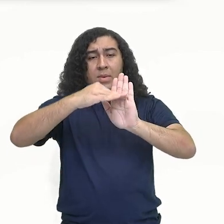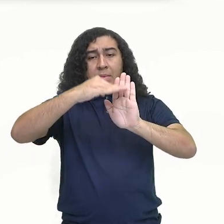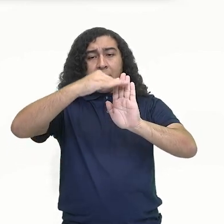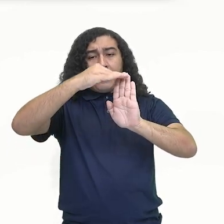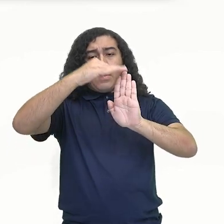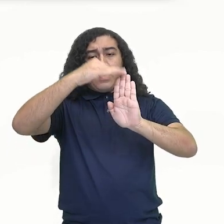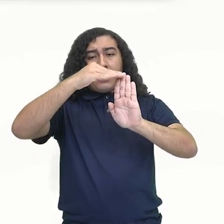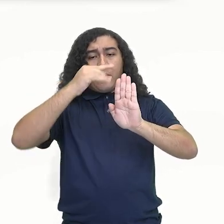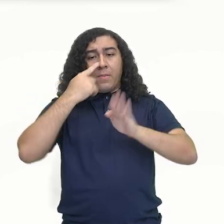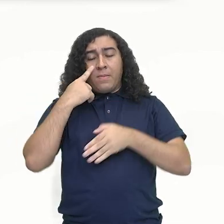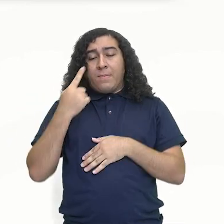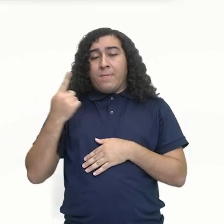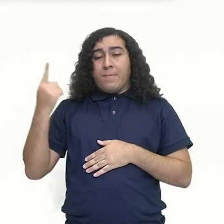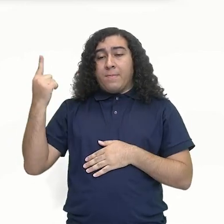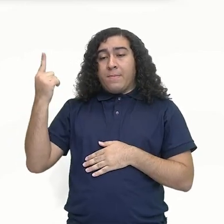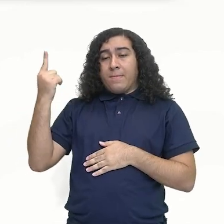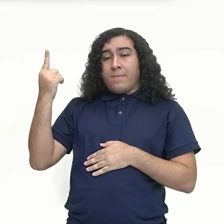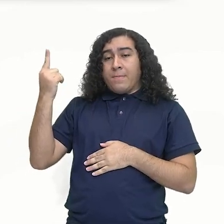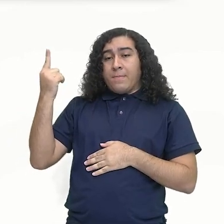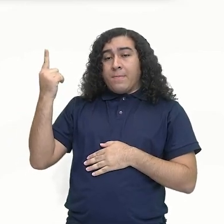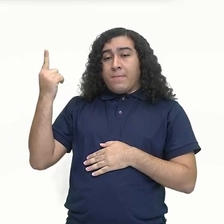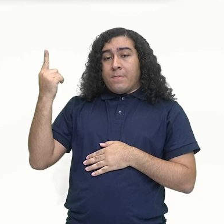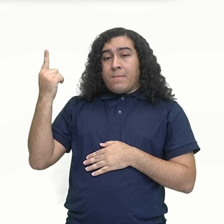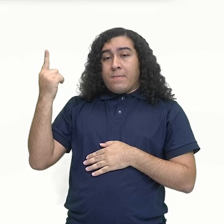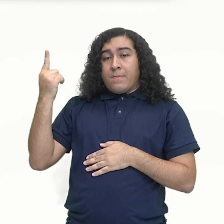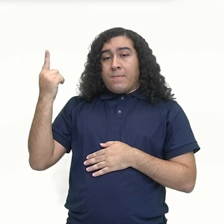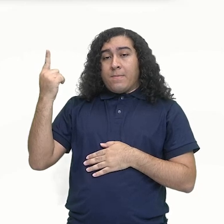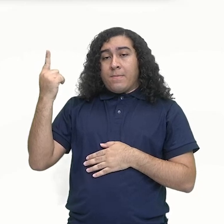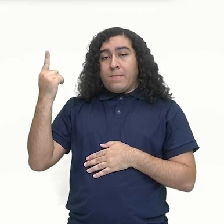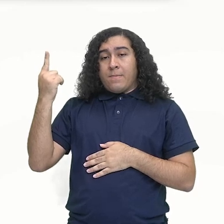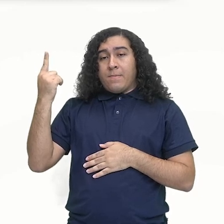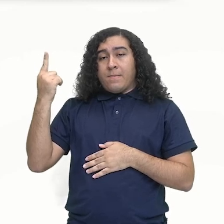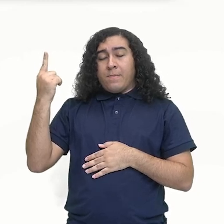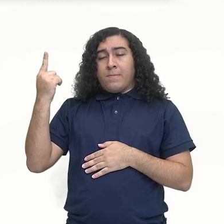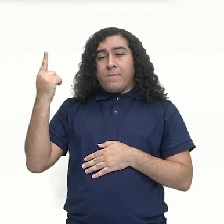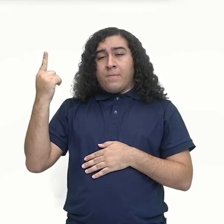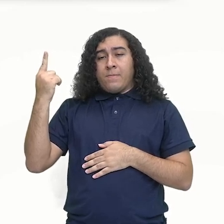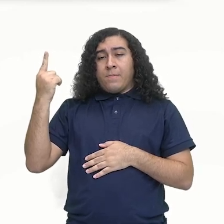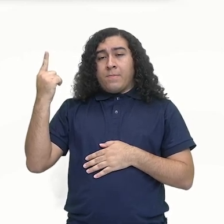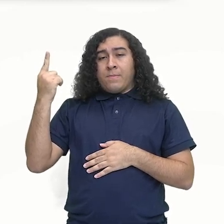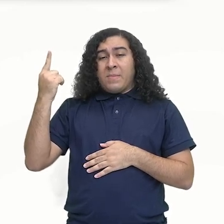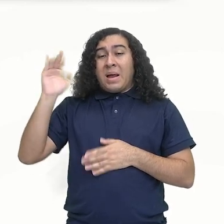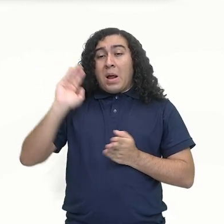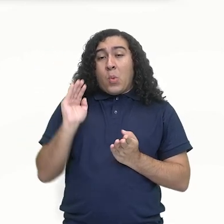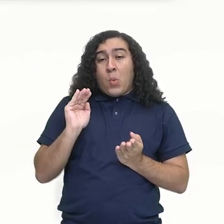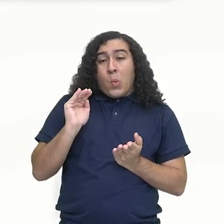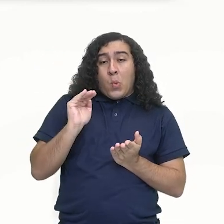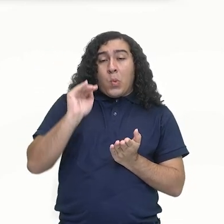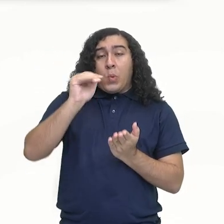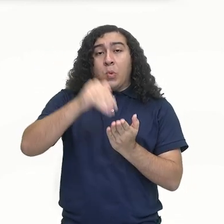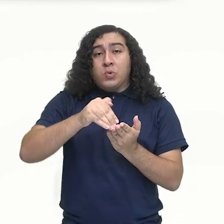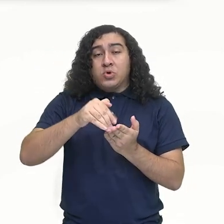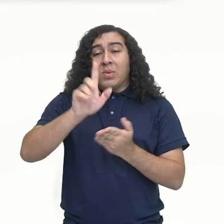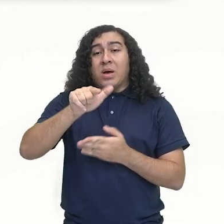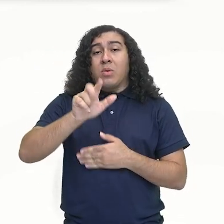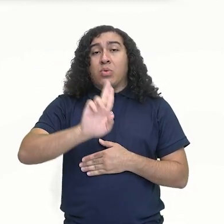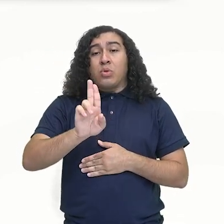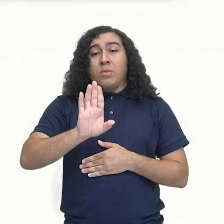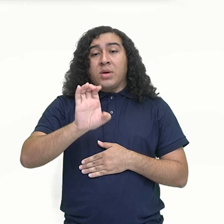a mesosfera, a termosfera e mais lá em cima, né, a última lá, nós vamos ter